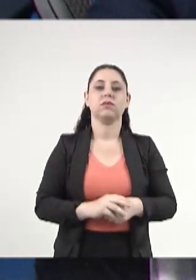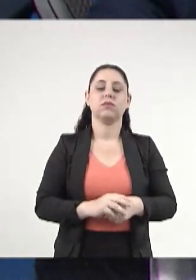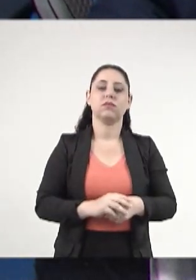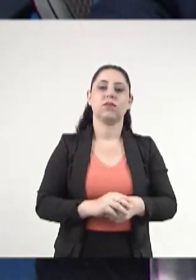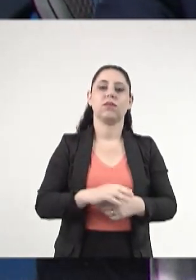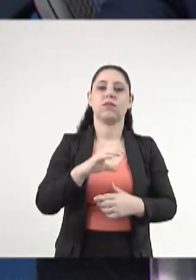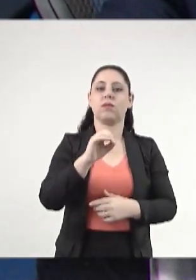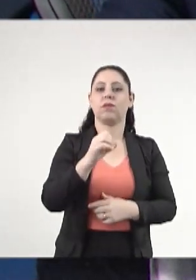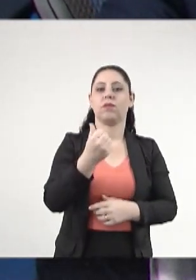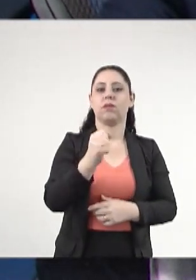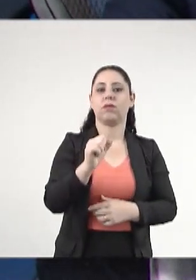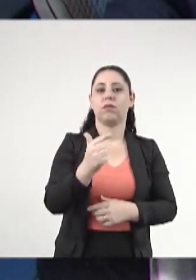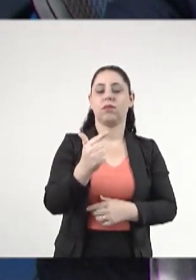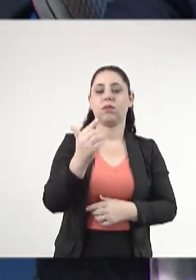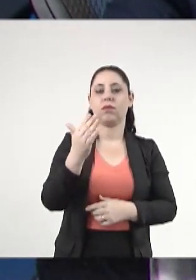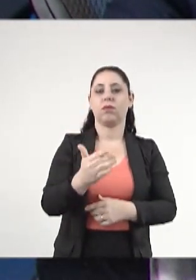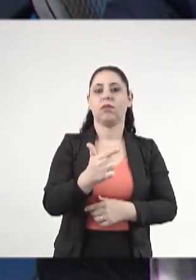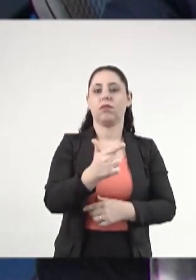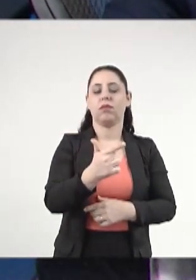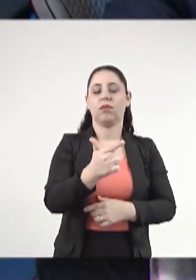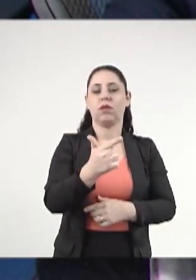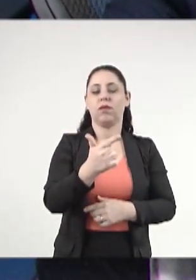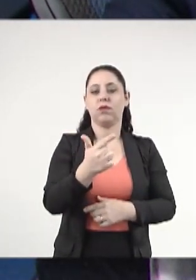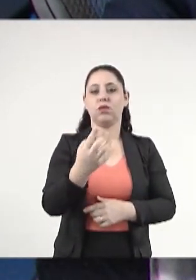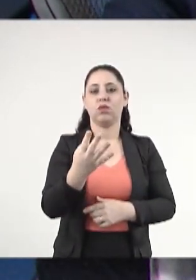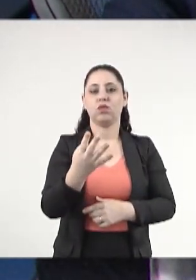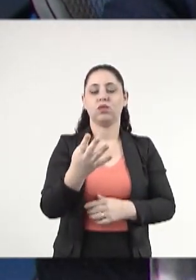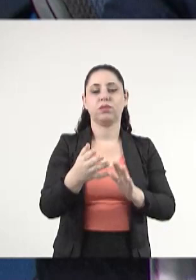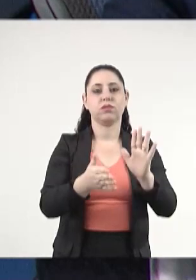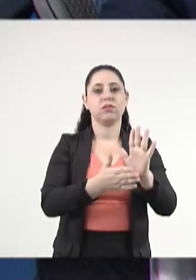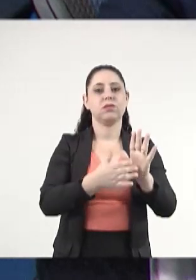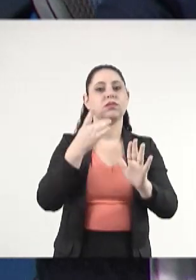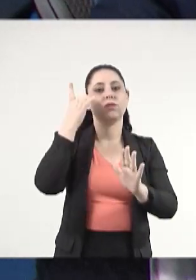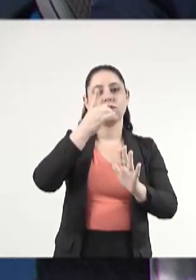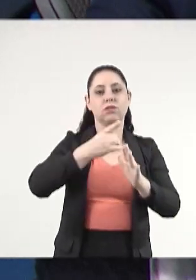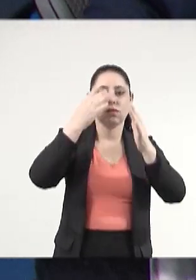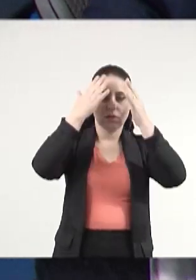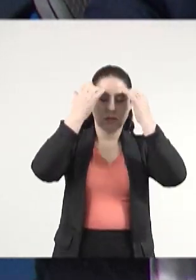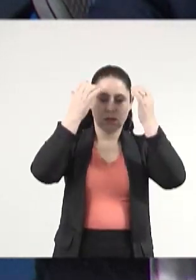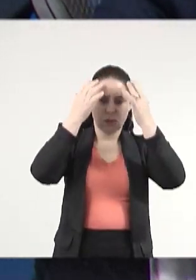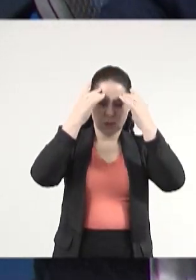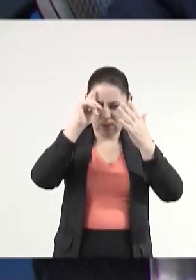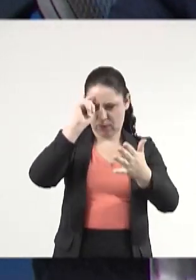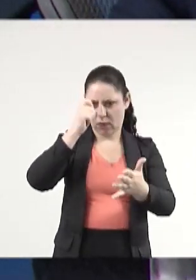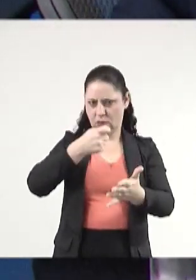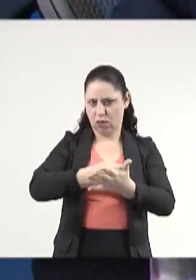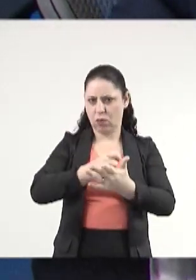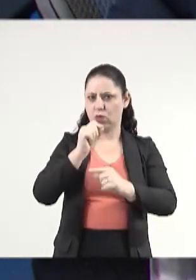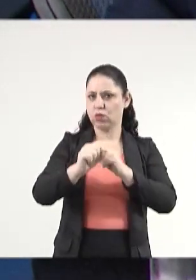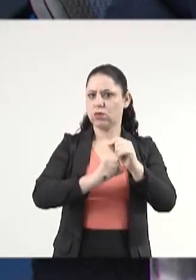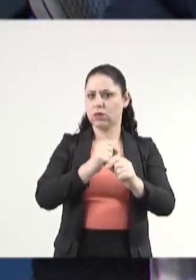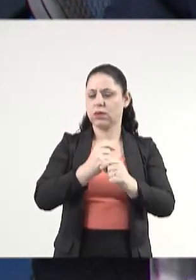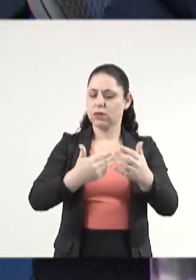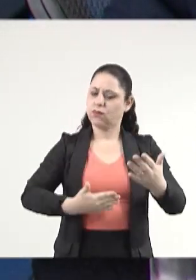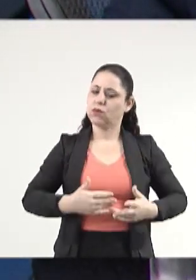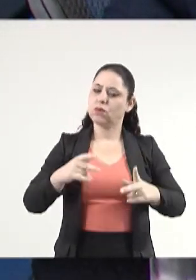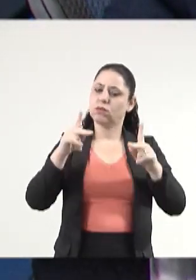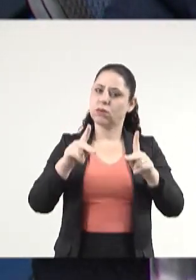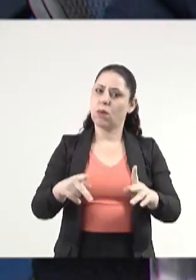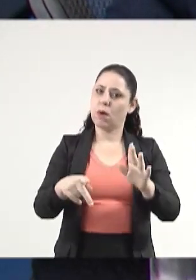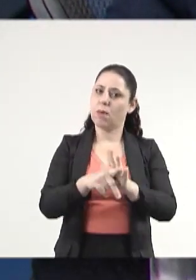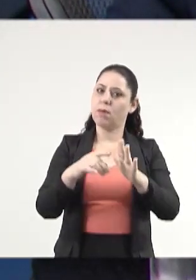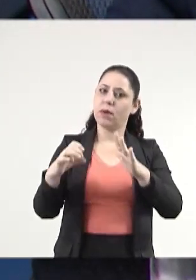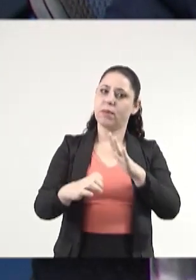lei 082/2024, de autoria do deputado Paulo Duarte. Obriga as empresas prestadoras de serviço público no estado de Mato Grosso do